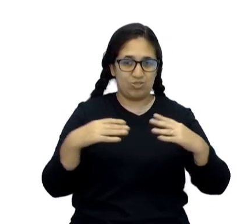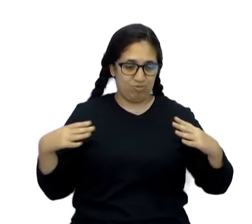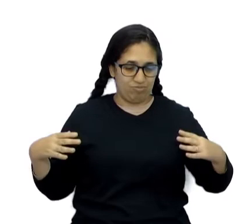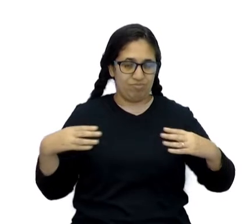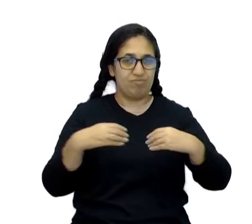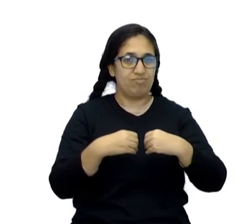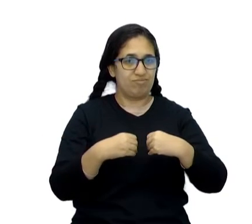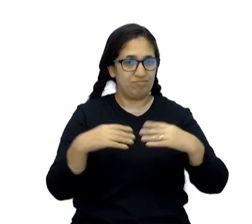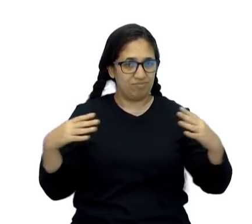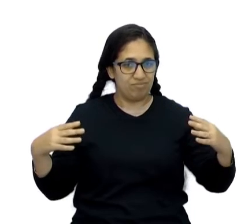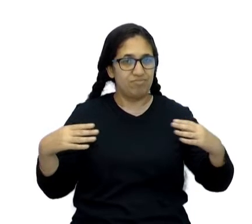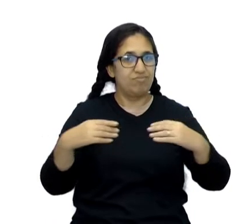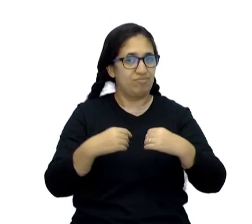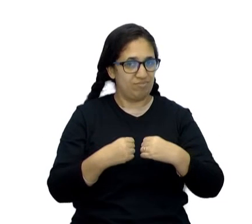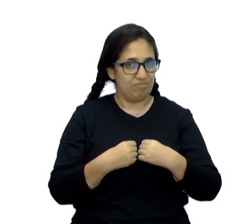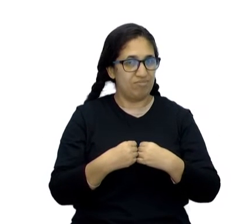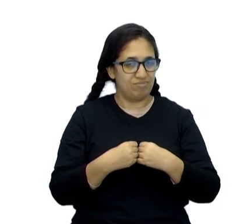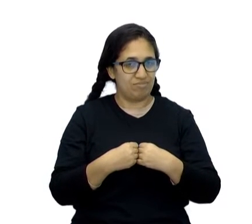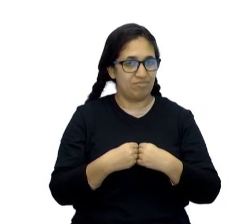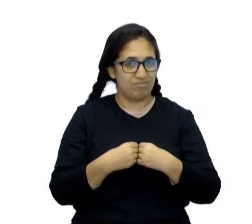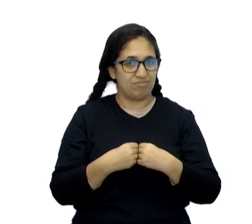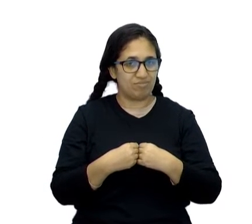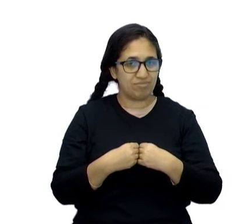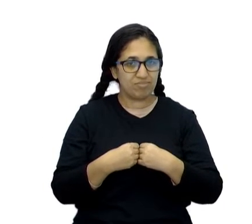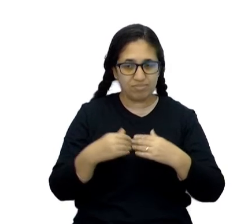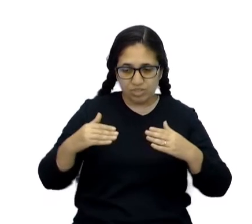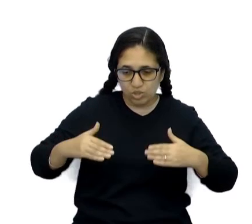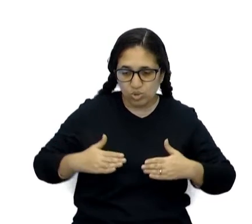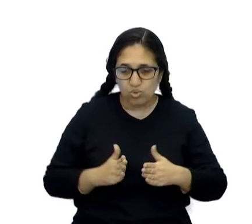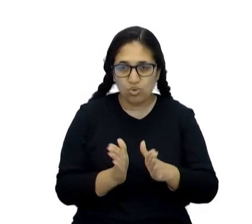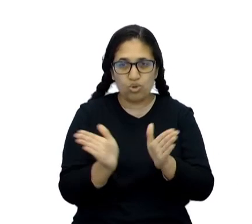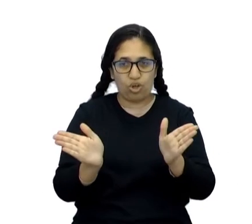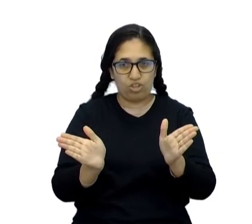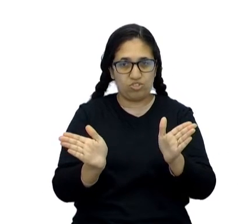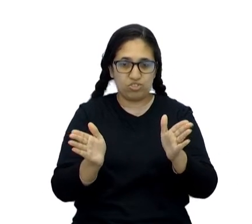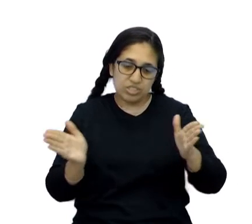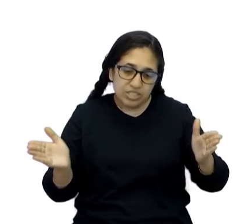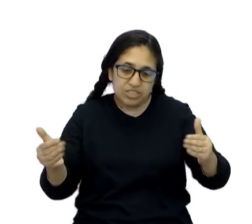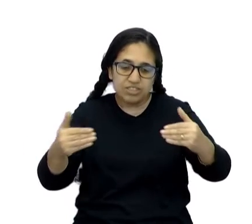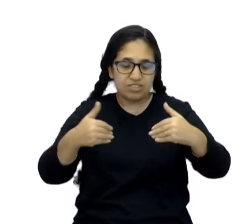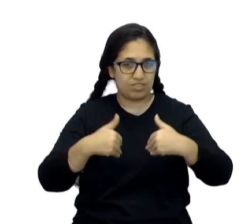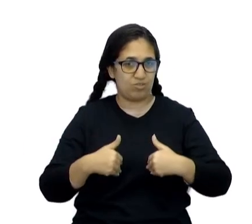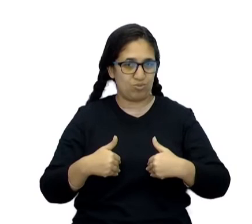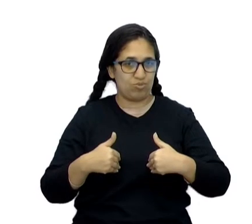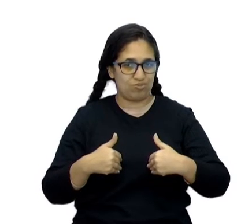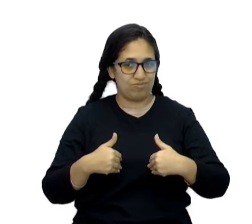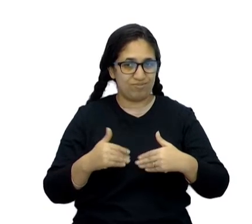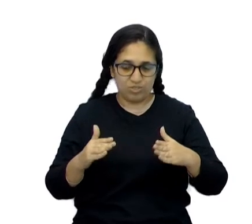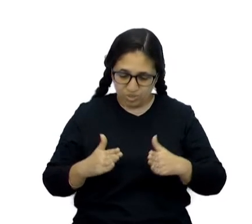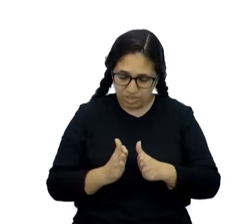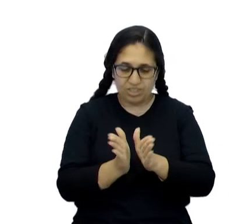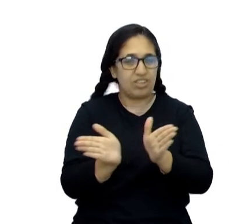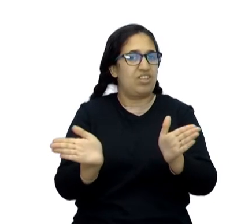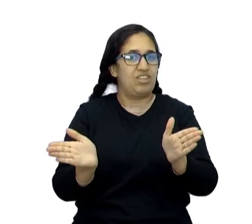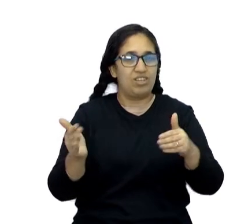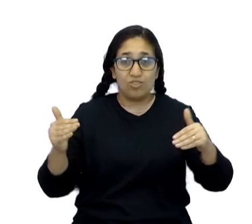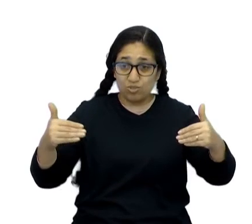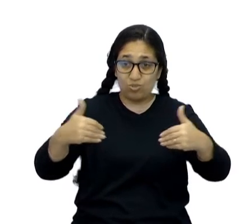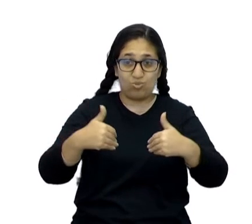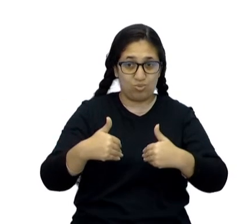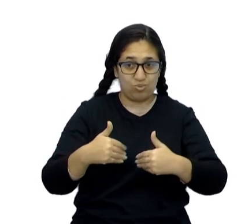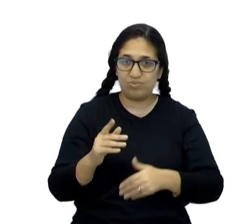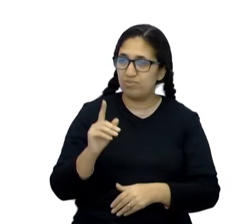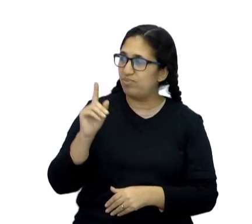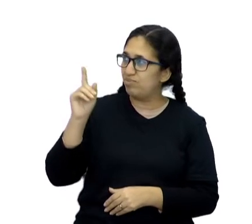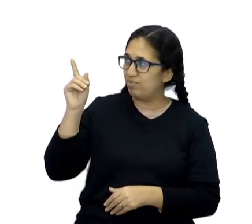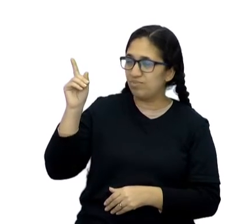fala que as linhas de campo saem sempre do norte e chegam no campo sul. Essa é a diferença. Agora,